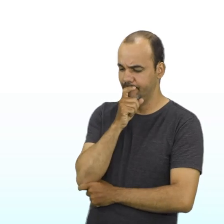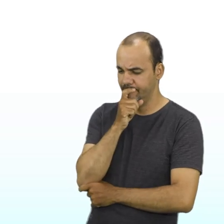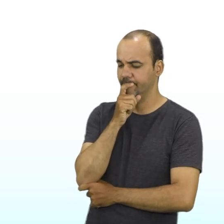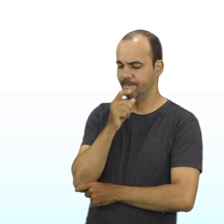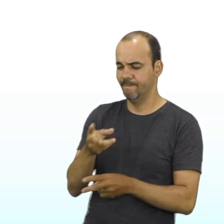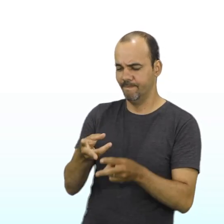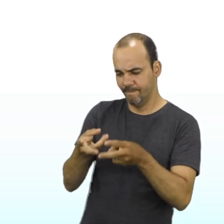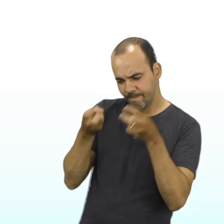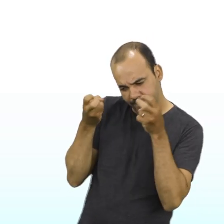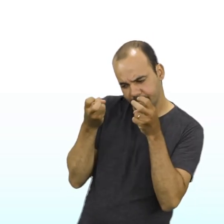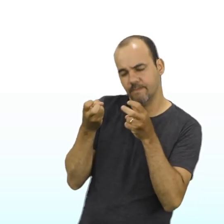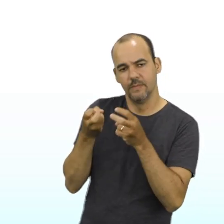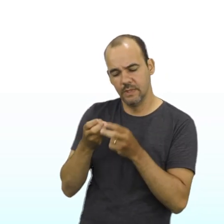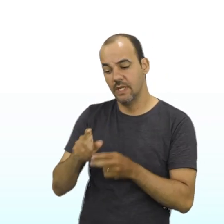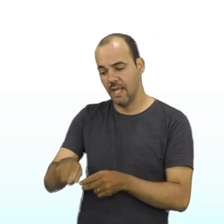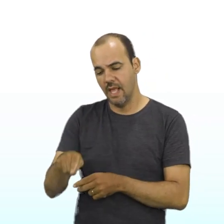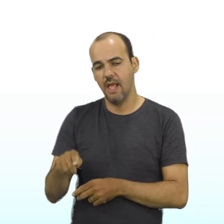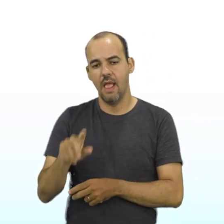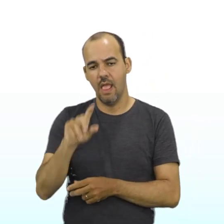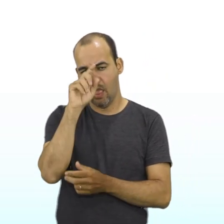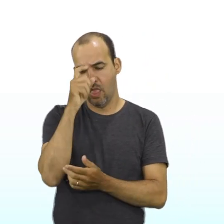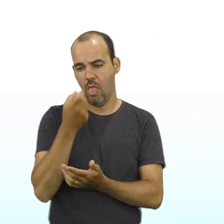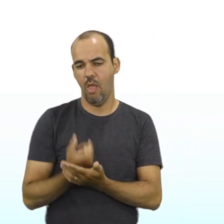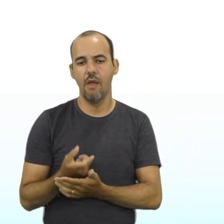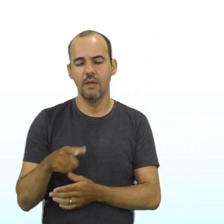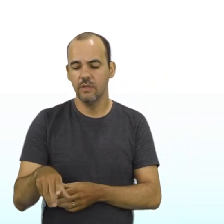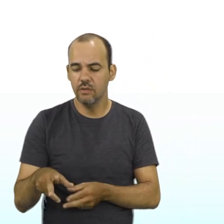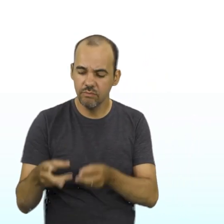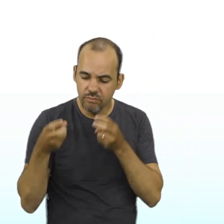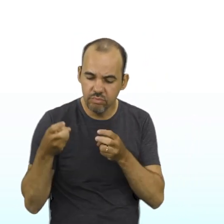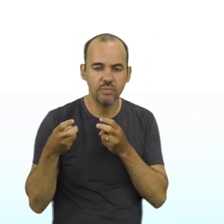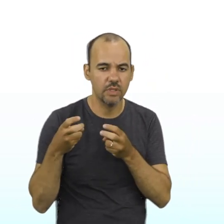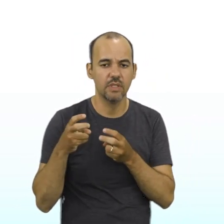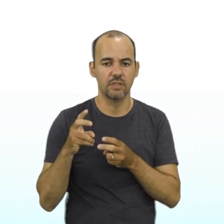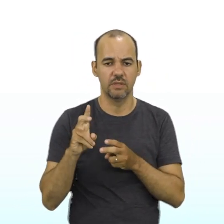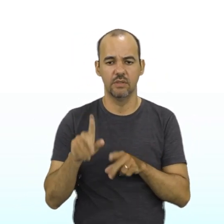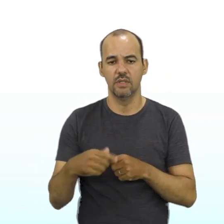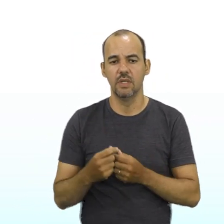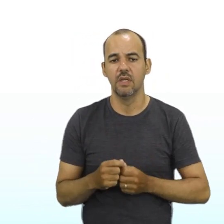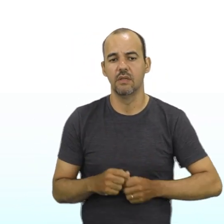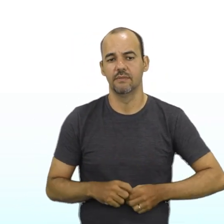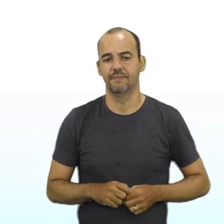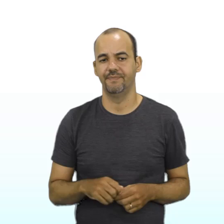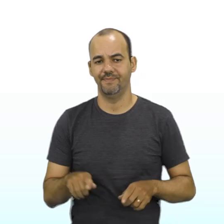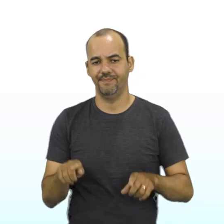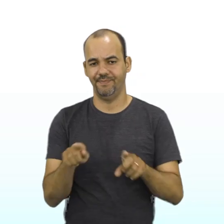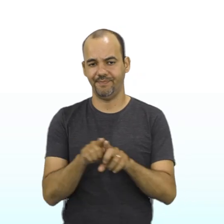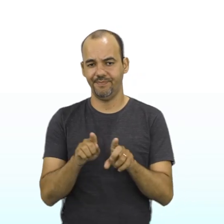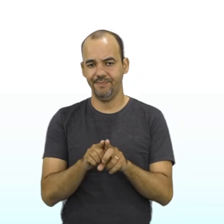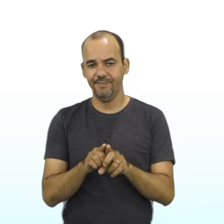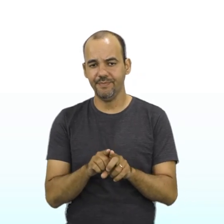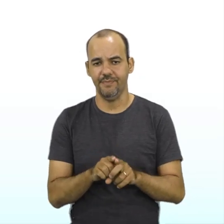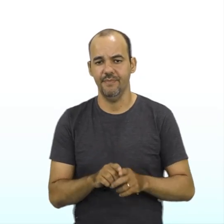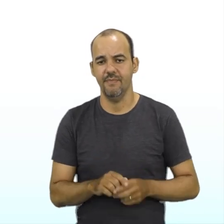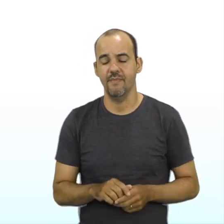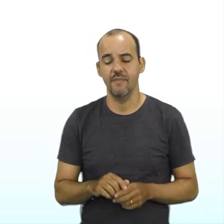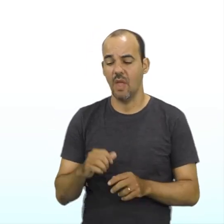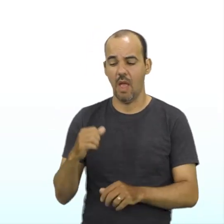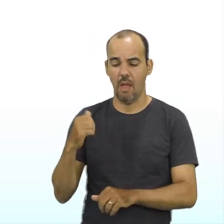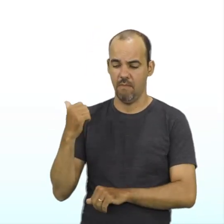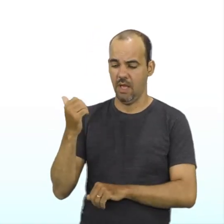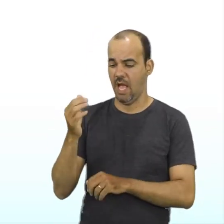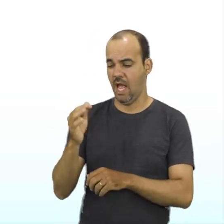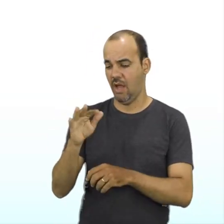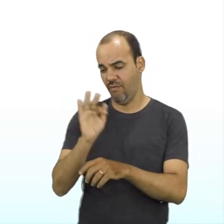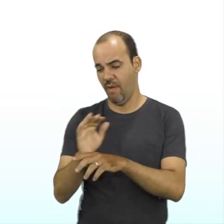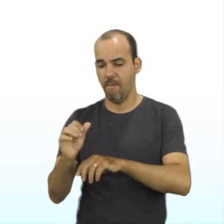pequeno e todo cambia. A gente tem que ter muita atenção aí com esse e todo cambia, e tudo muda. Agora a